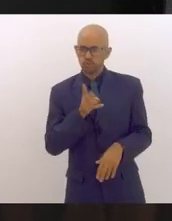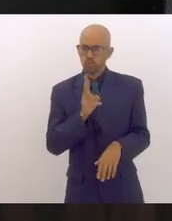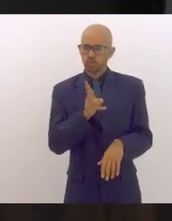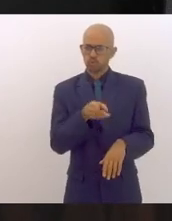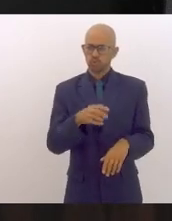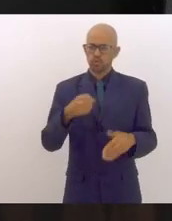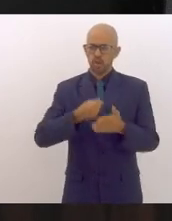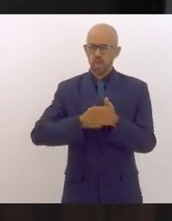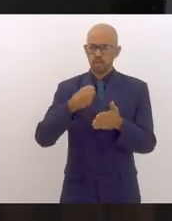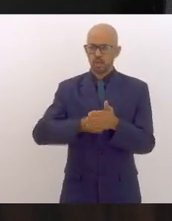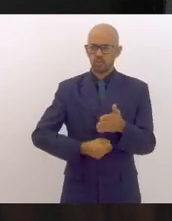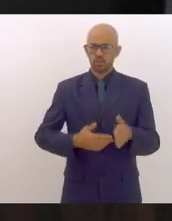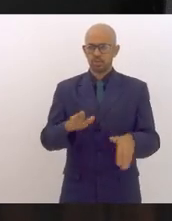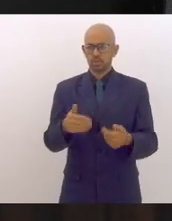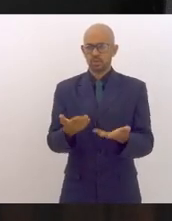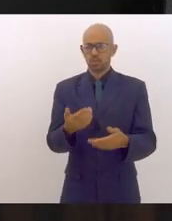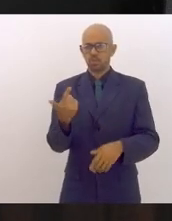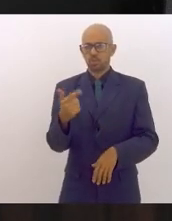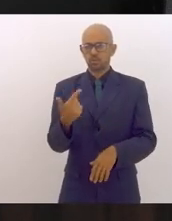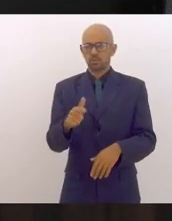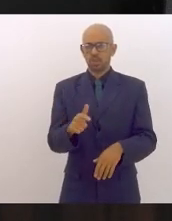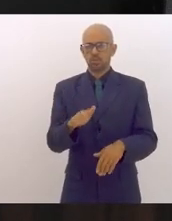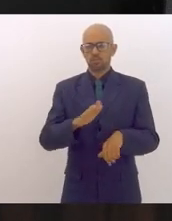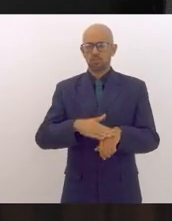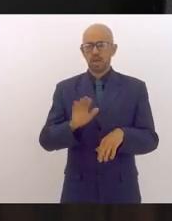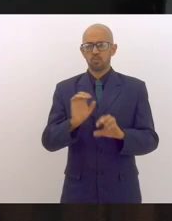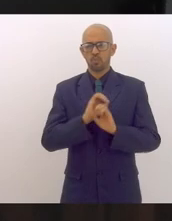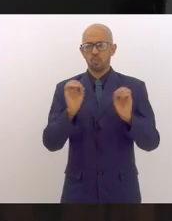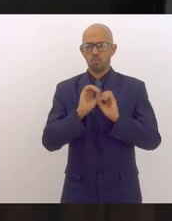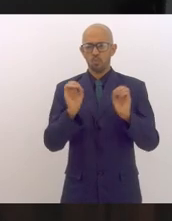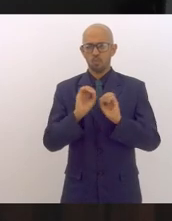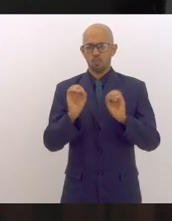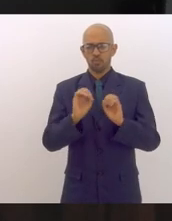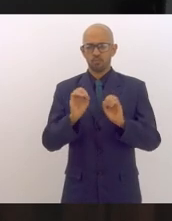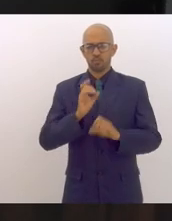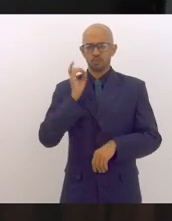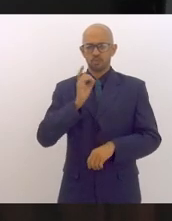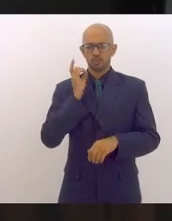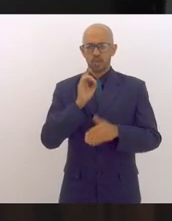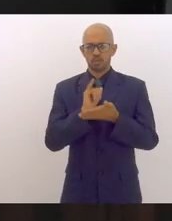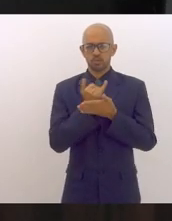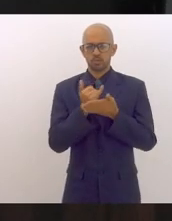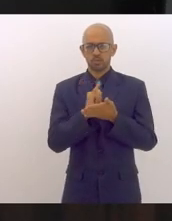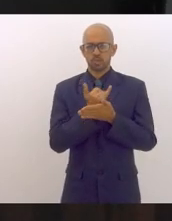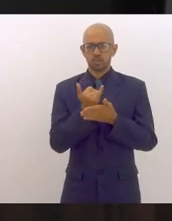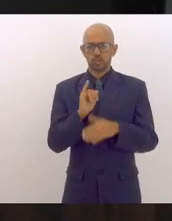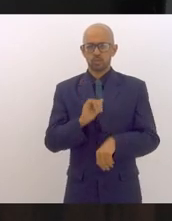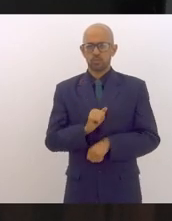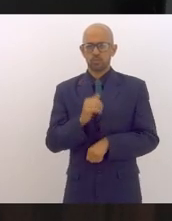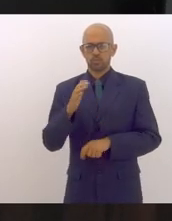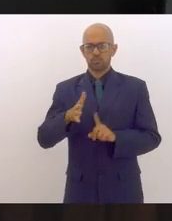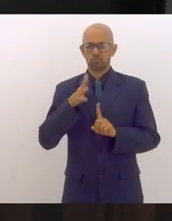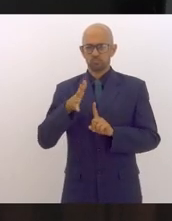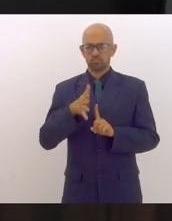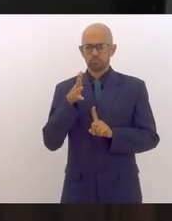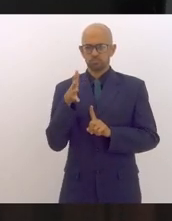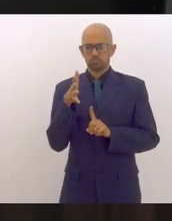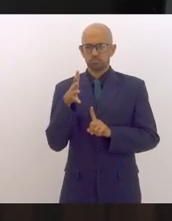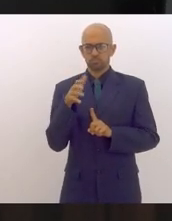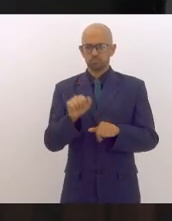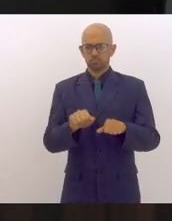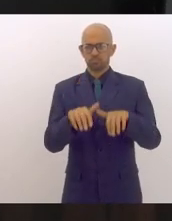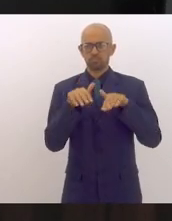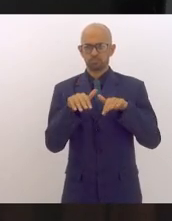na luta. Bom, não havendo mais nenhum inscrito a falar nesse